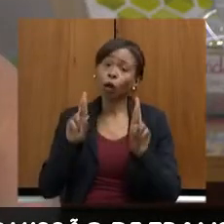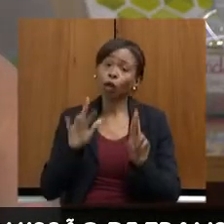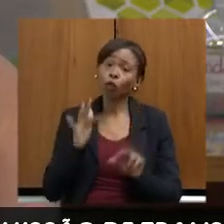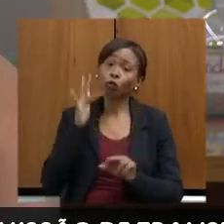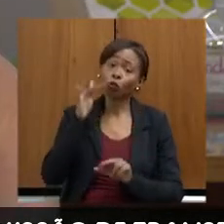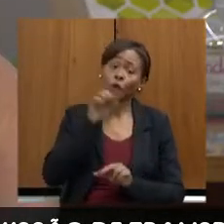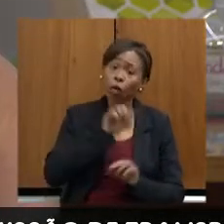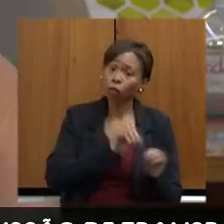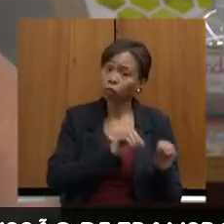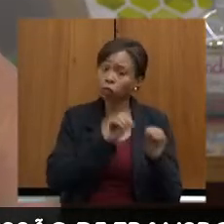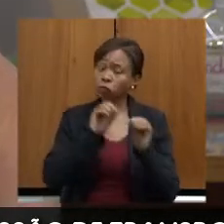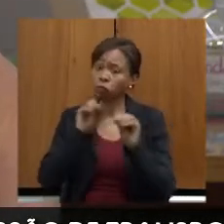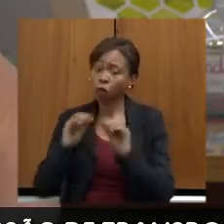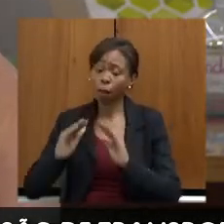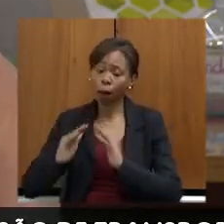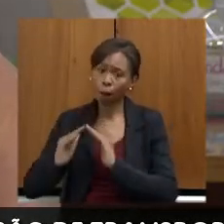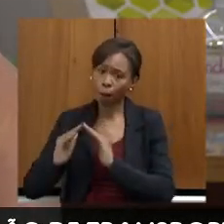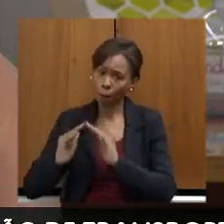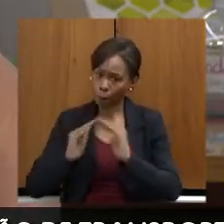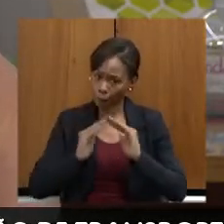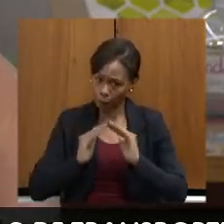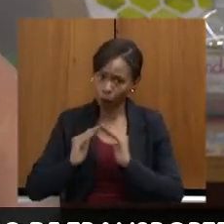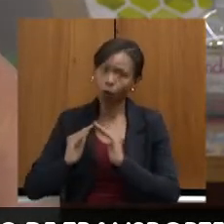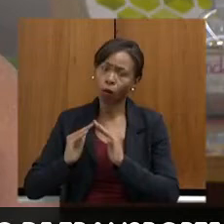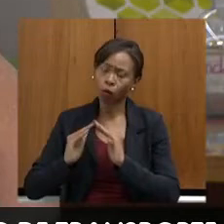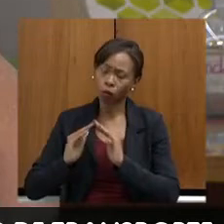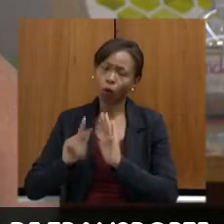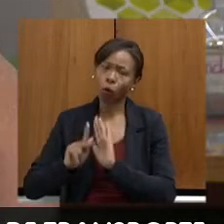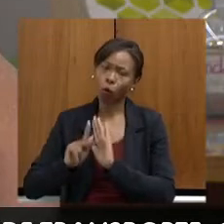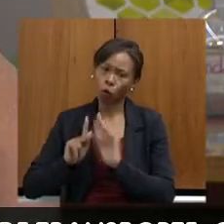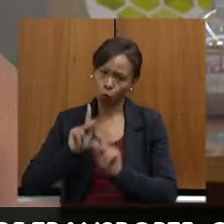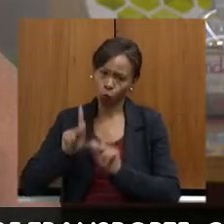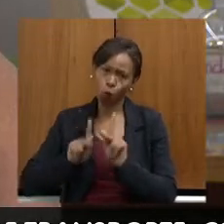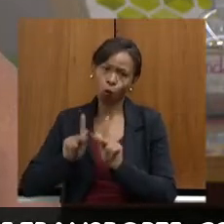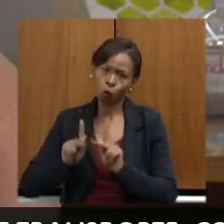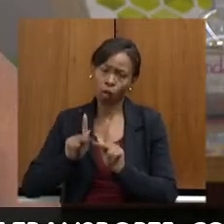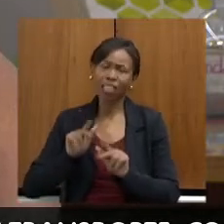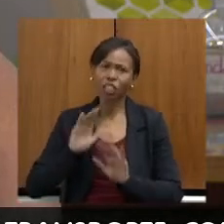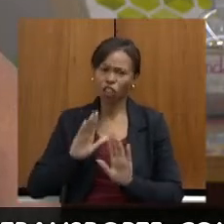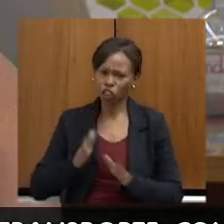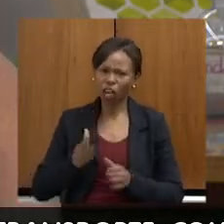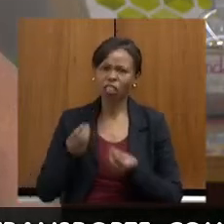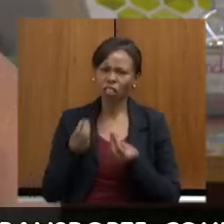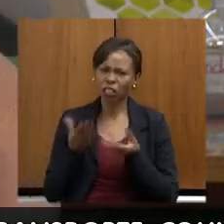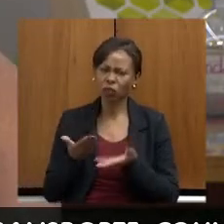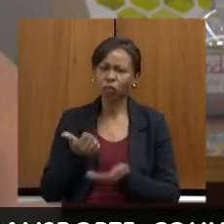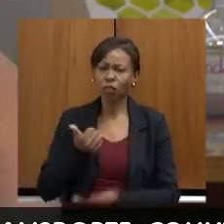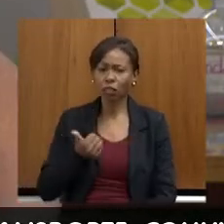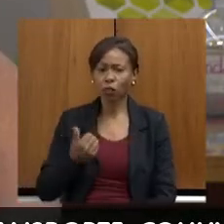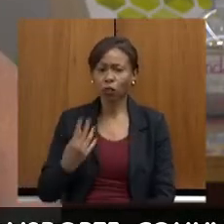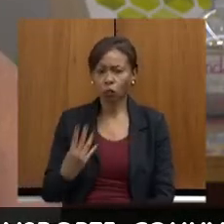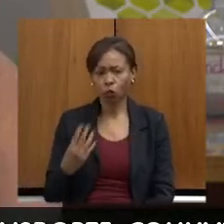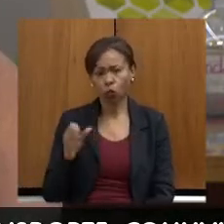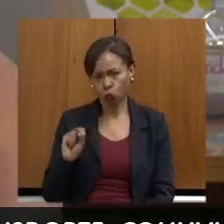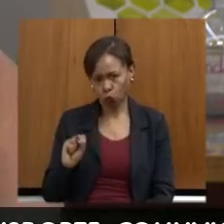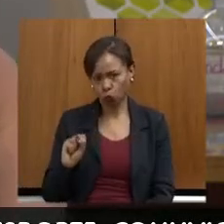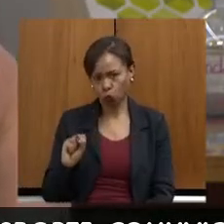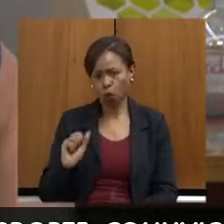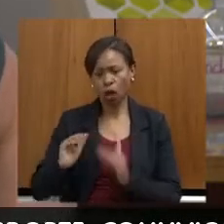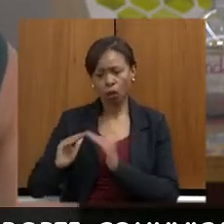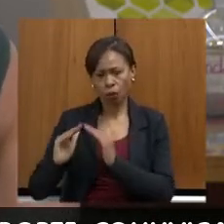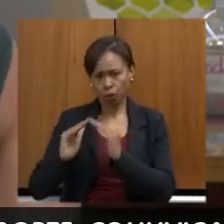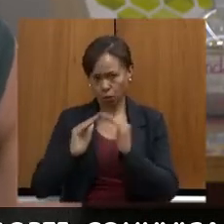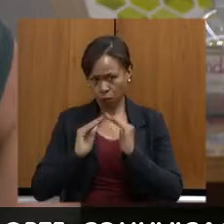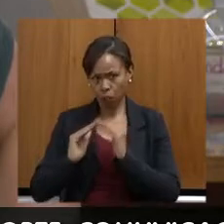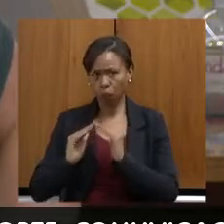unidades de habitação Popular A exemplo do que fizemos recentemente entregando 148 unidades habitacionais